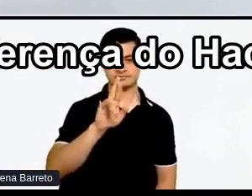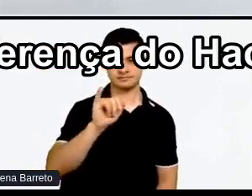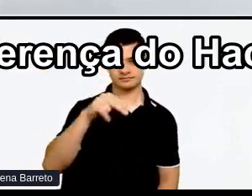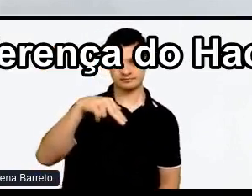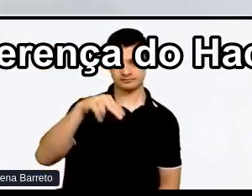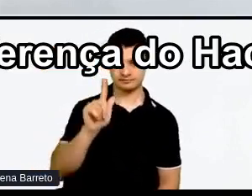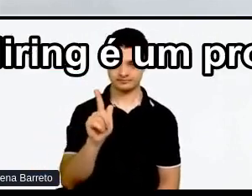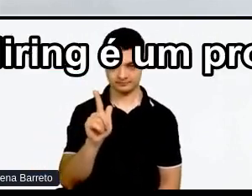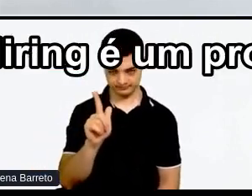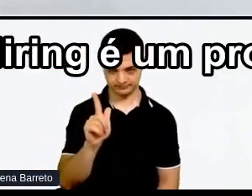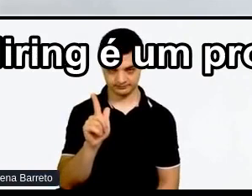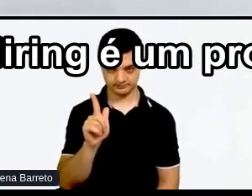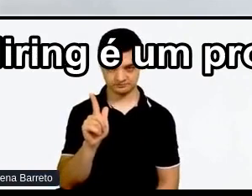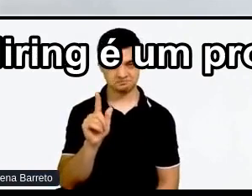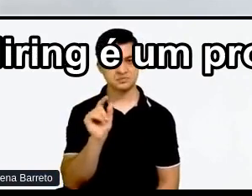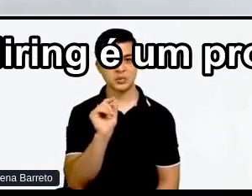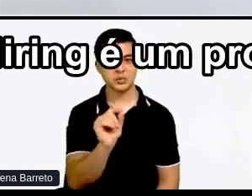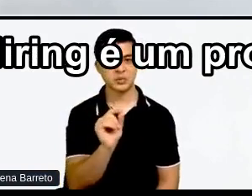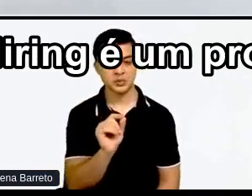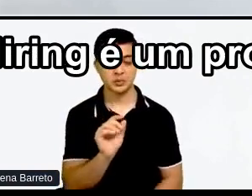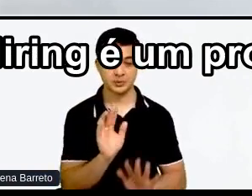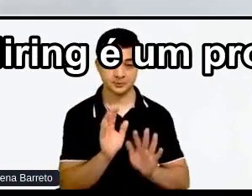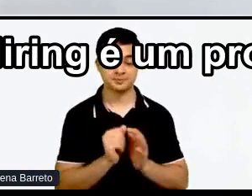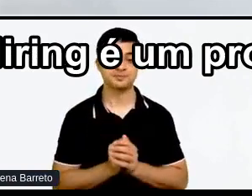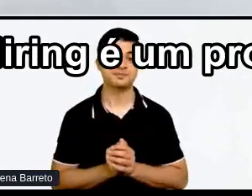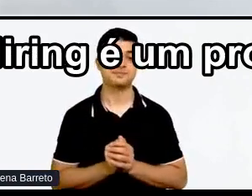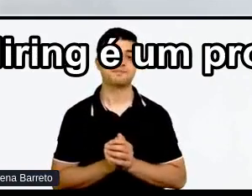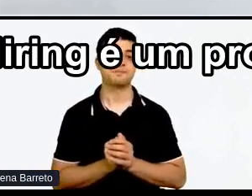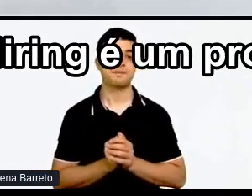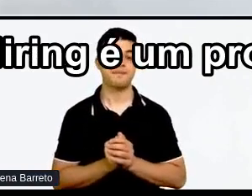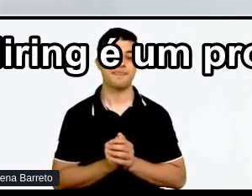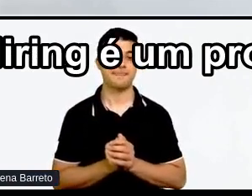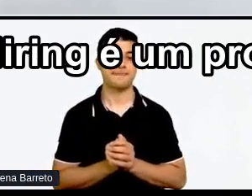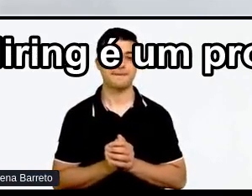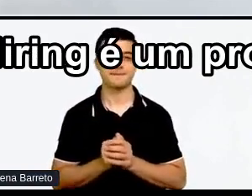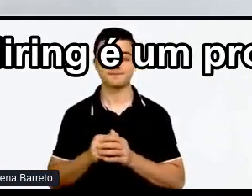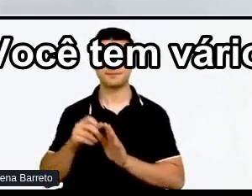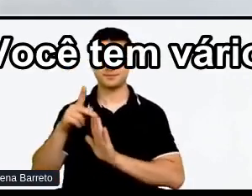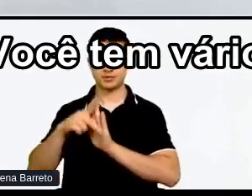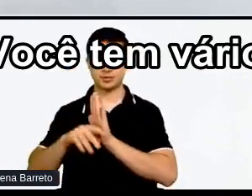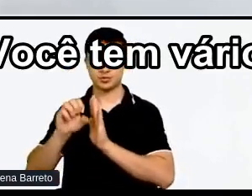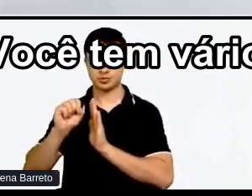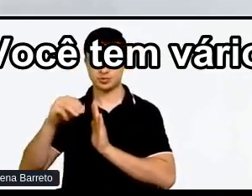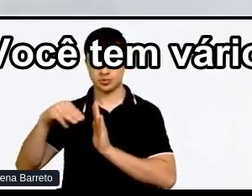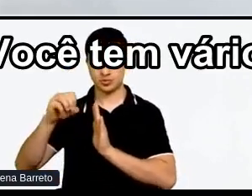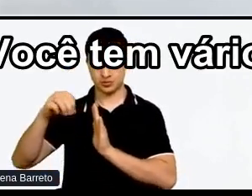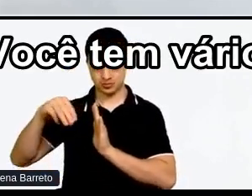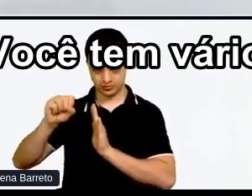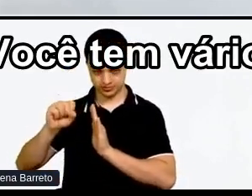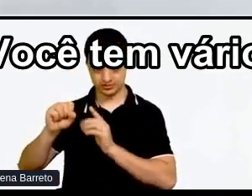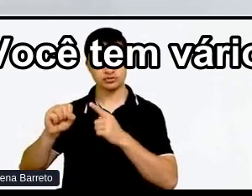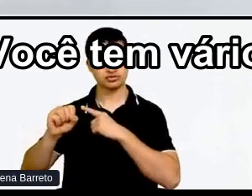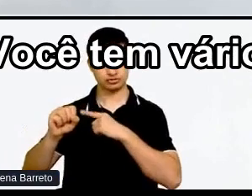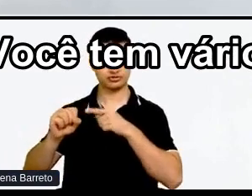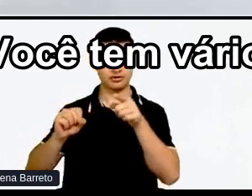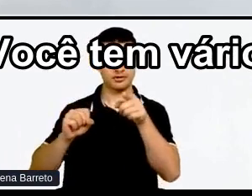para o Somos é que o speed hiring, ele é um processo seletivo mais inclusivo. Você tem